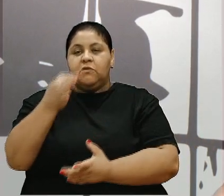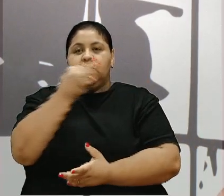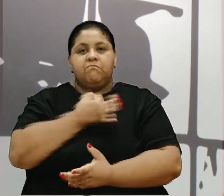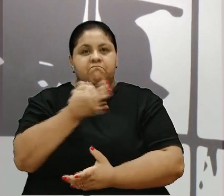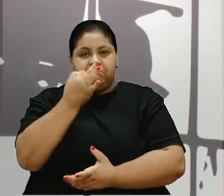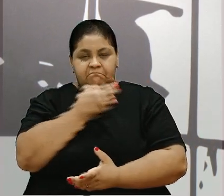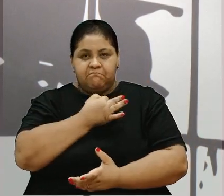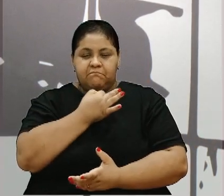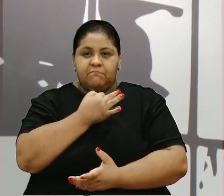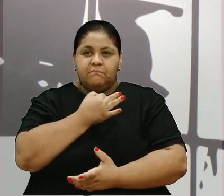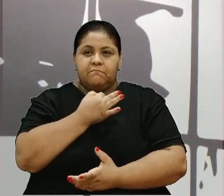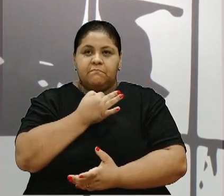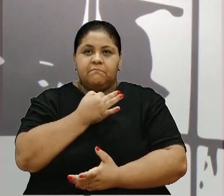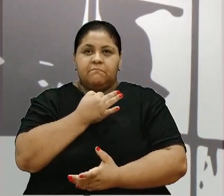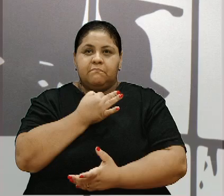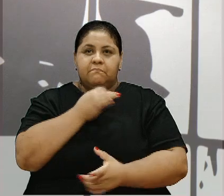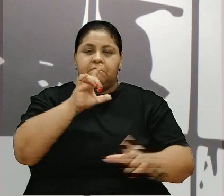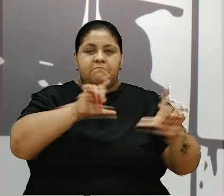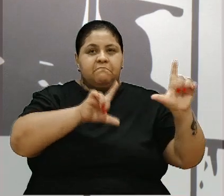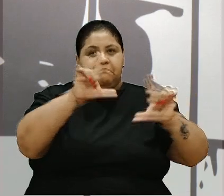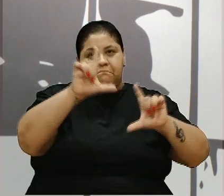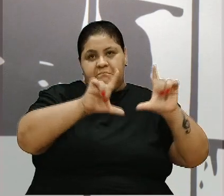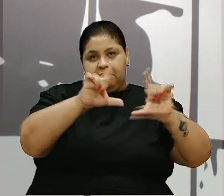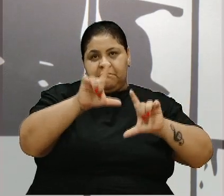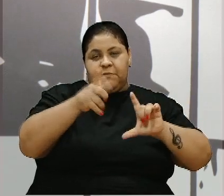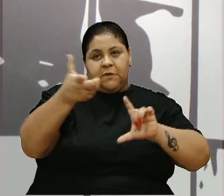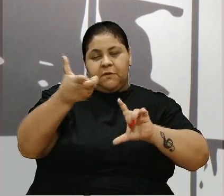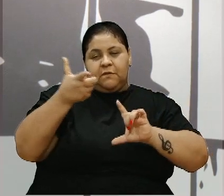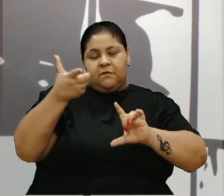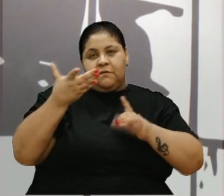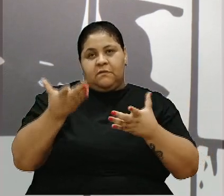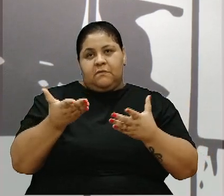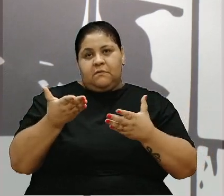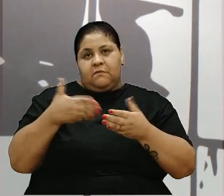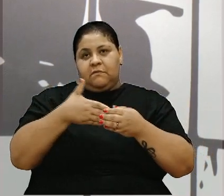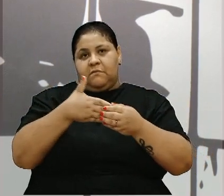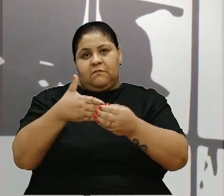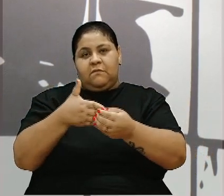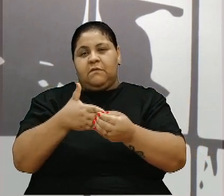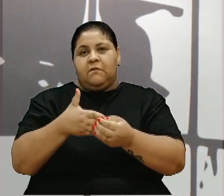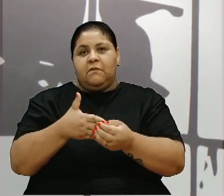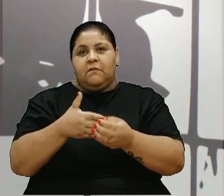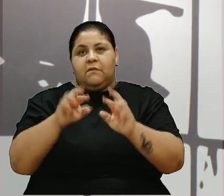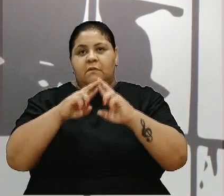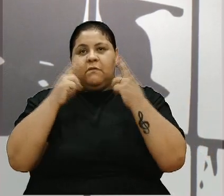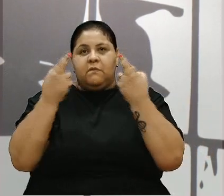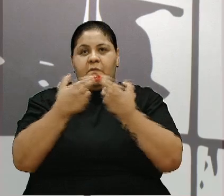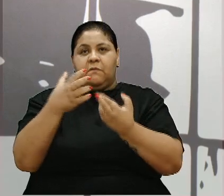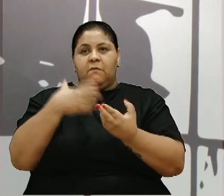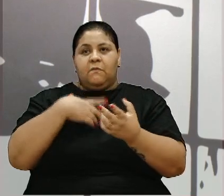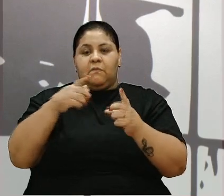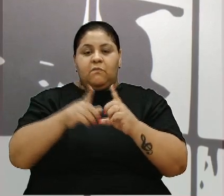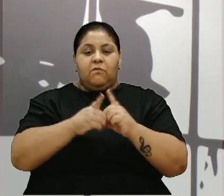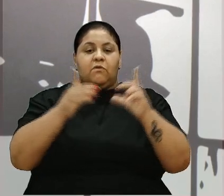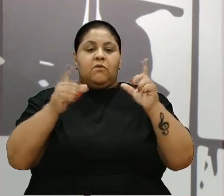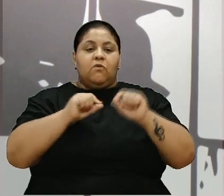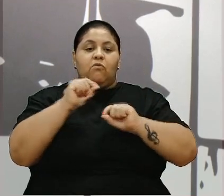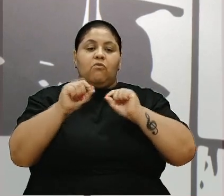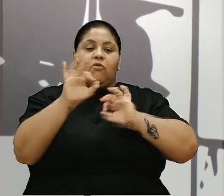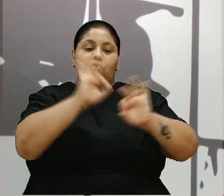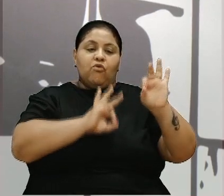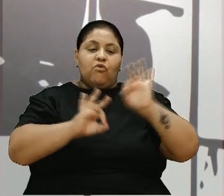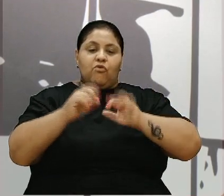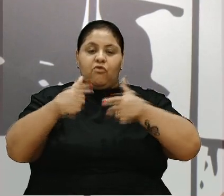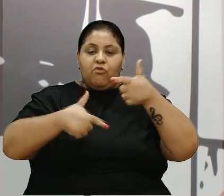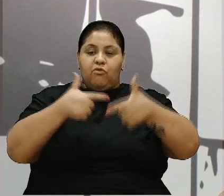caxienses que, pela televisão, quiserem acompanhar, uma forma de democratizar o que é produzido, o trabalho dos